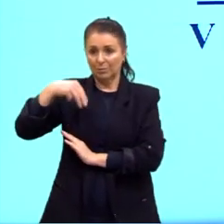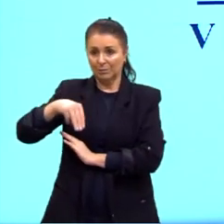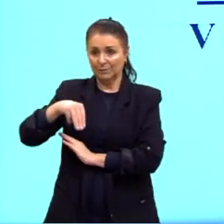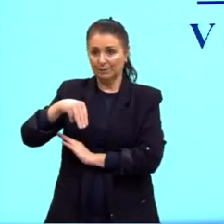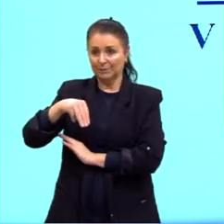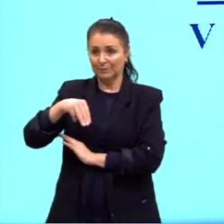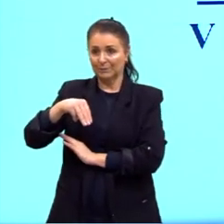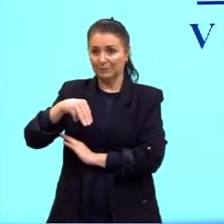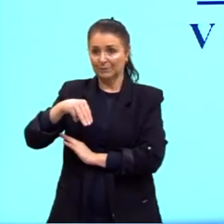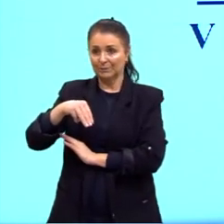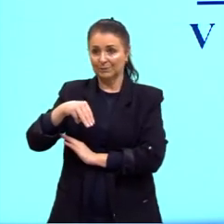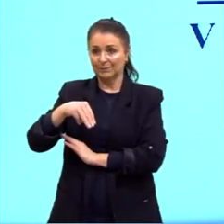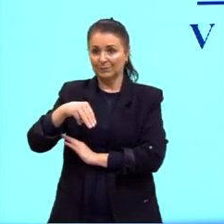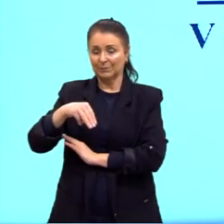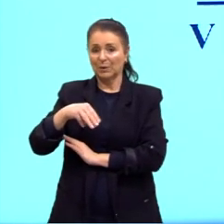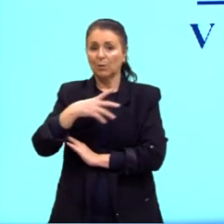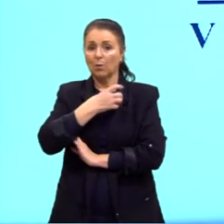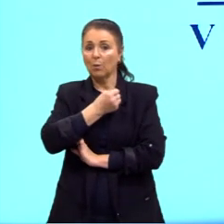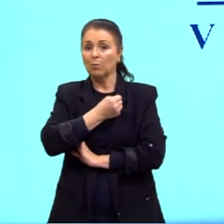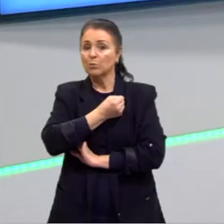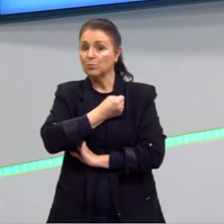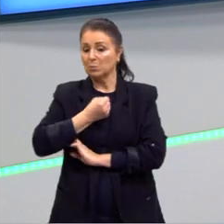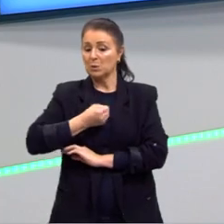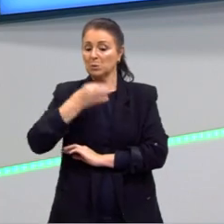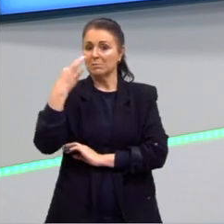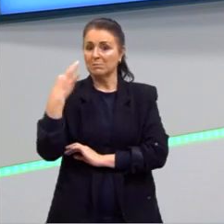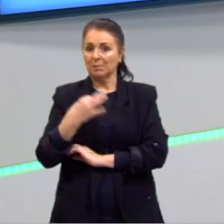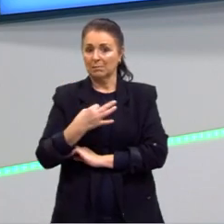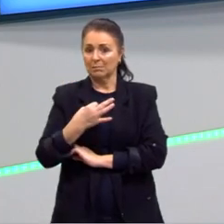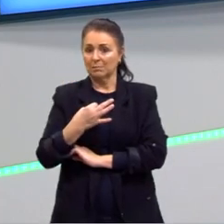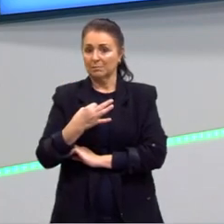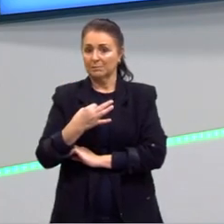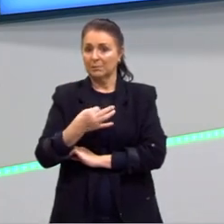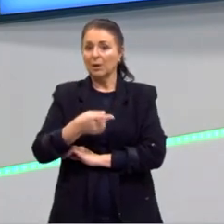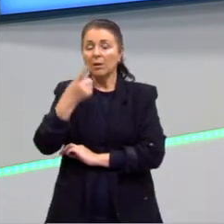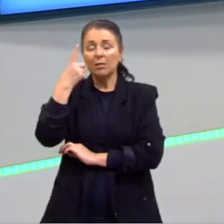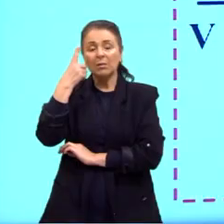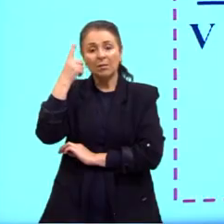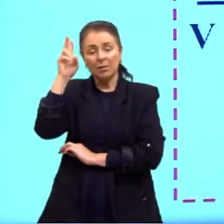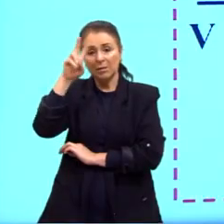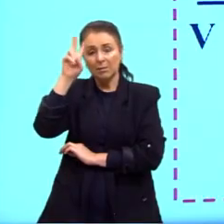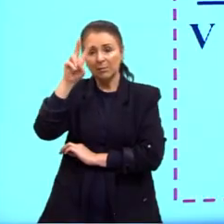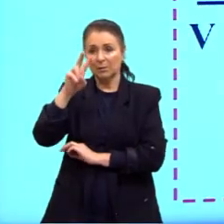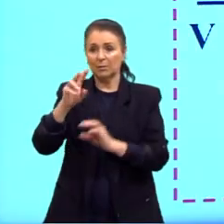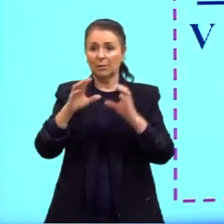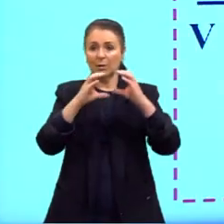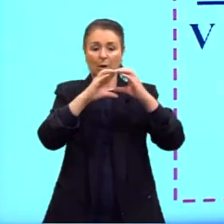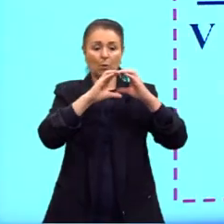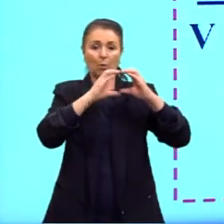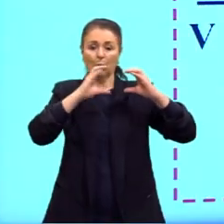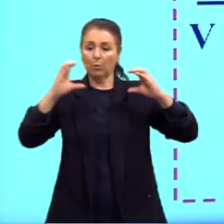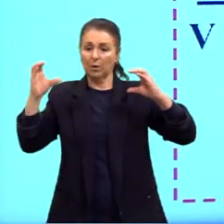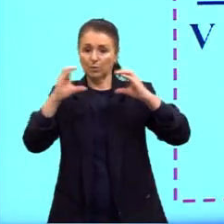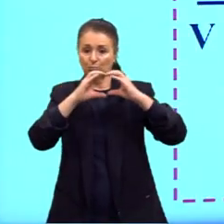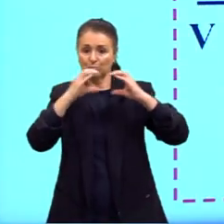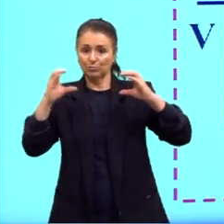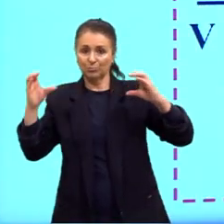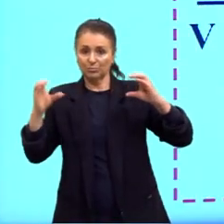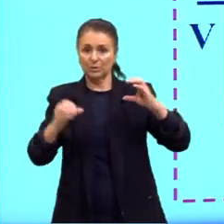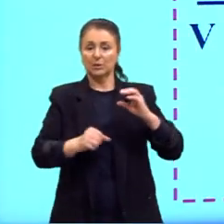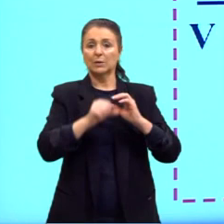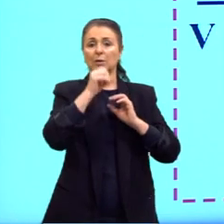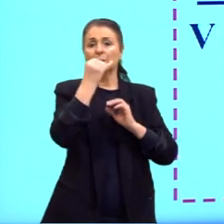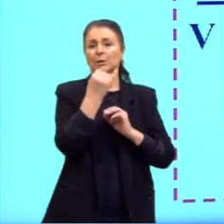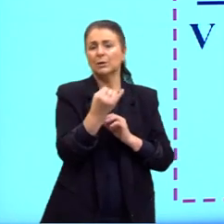os índices corretas né e lembrando claro né que a corrente aqui apesar de outra chamando de